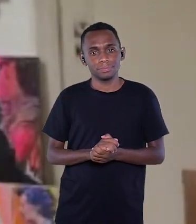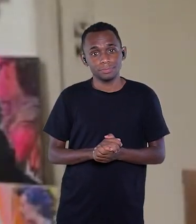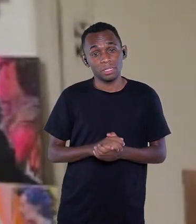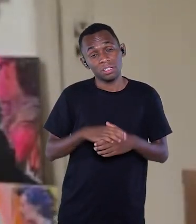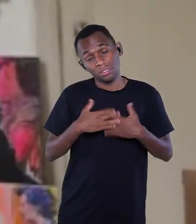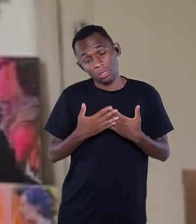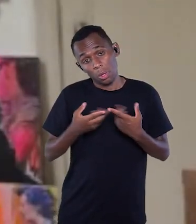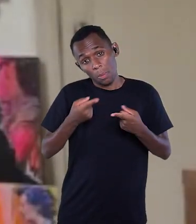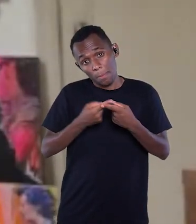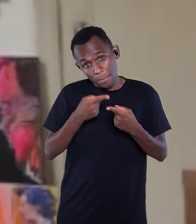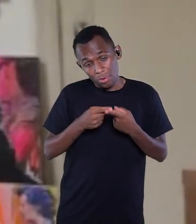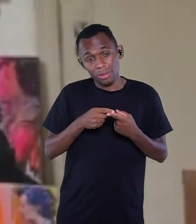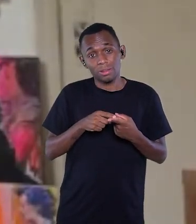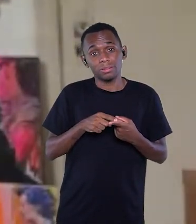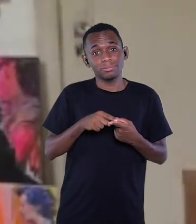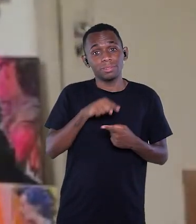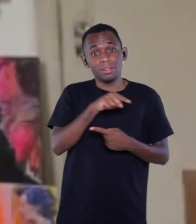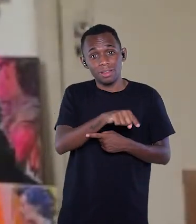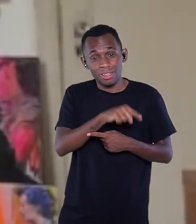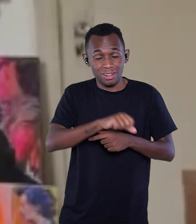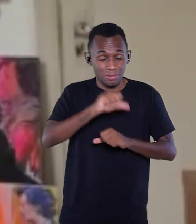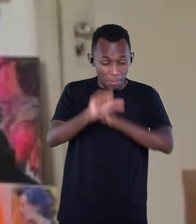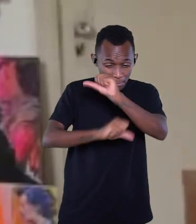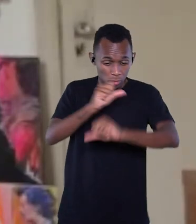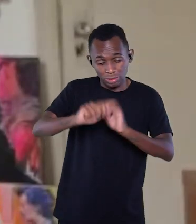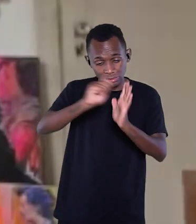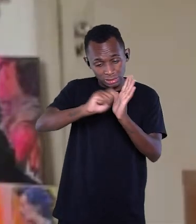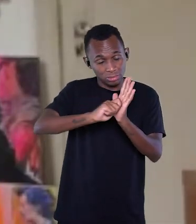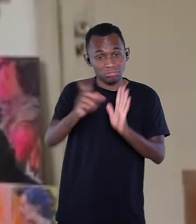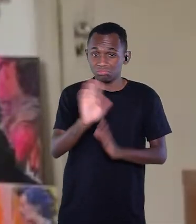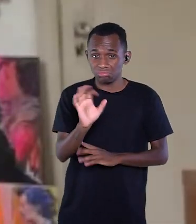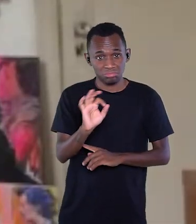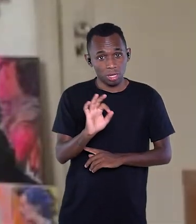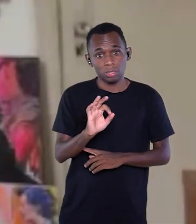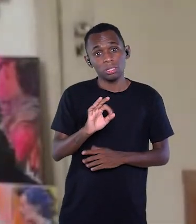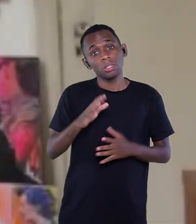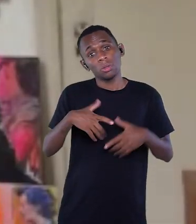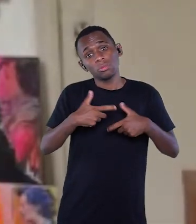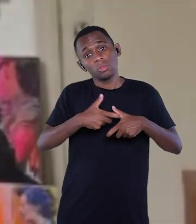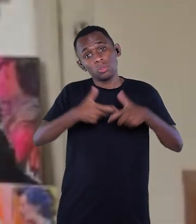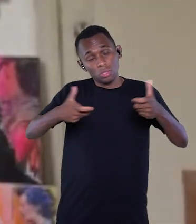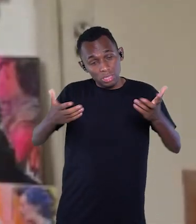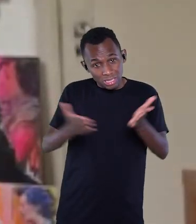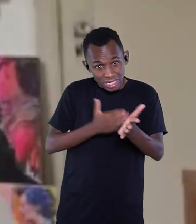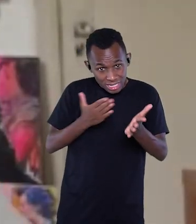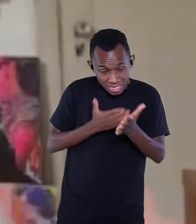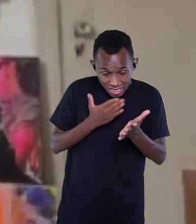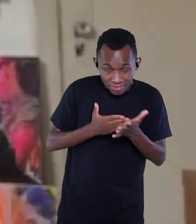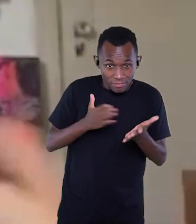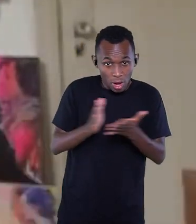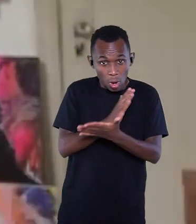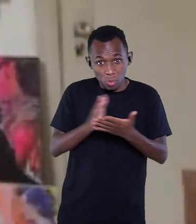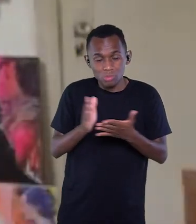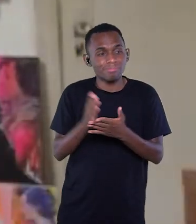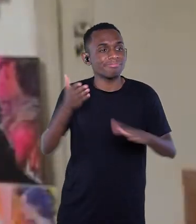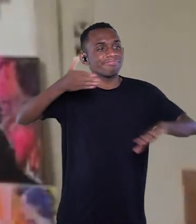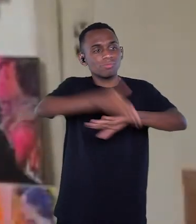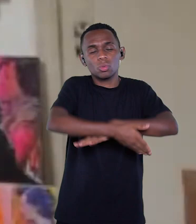censura. Até porque ela não foi reeditada, né? Então, muitos livros dela a gente não consegue acessar. É uma